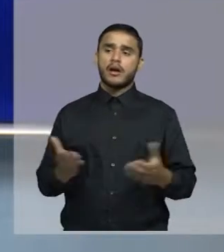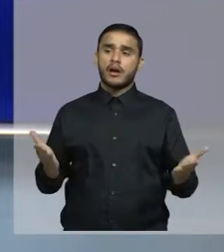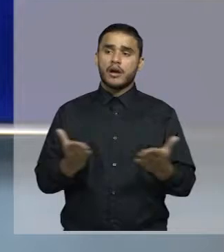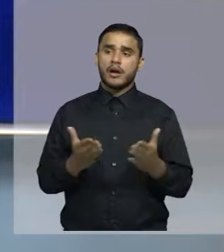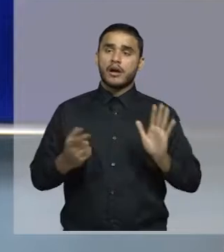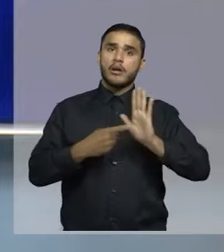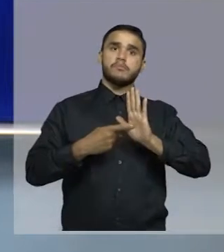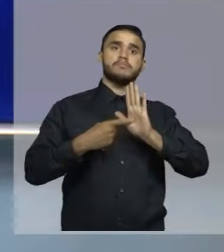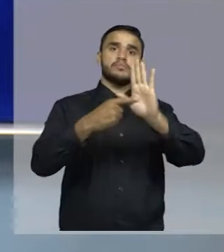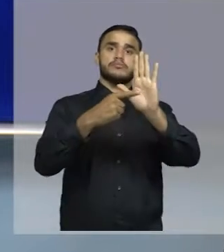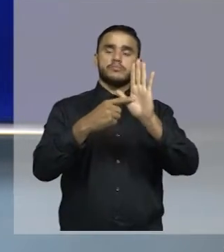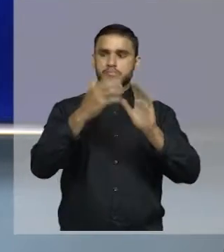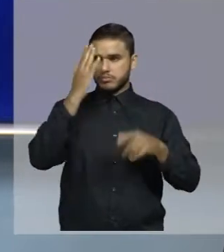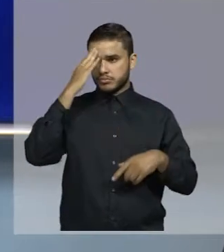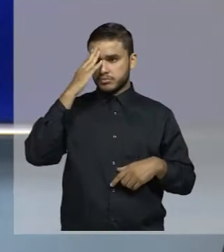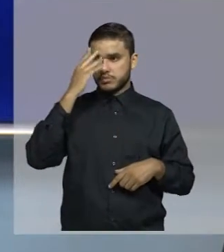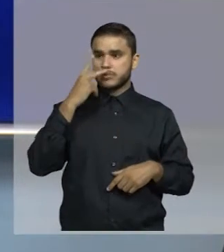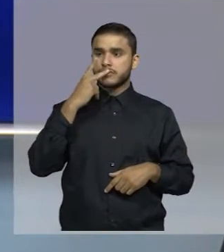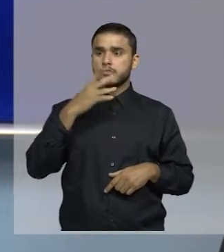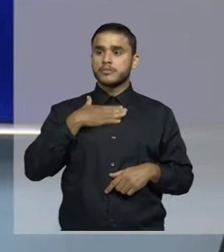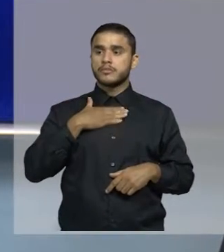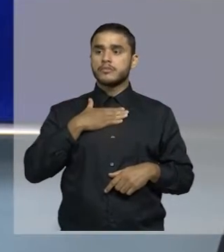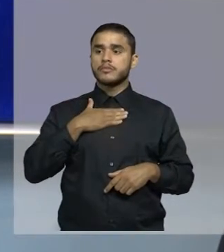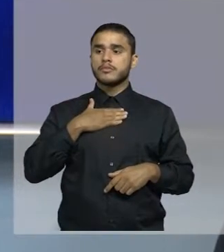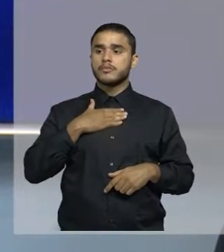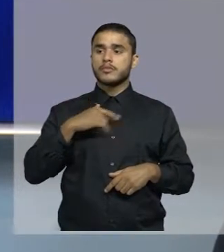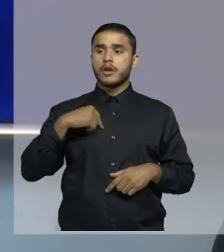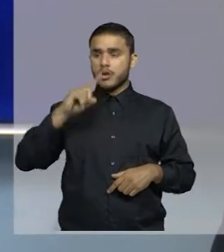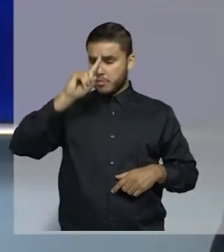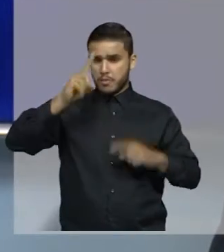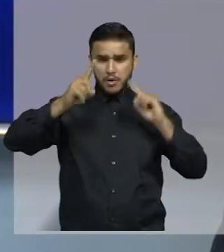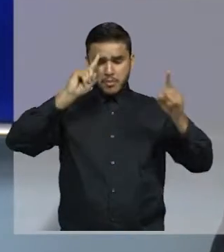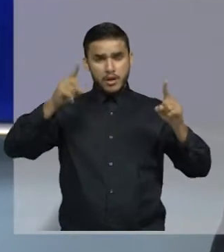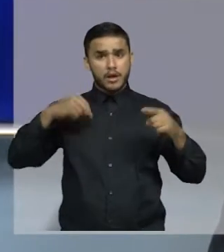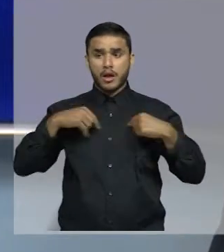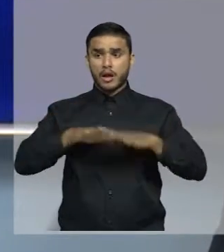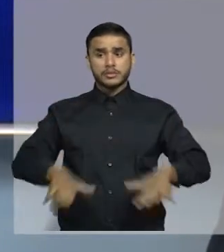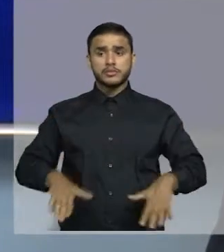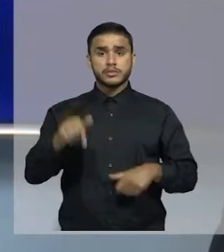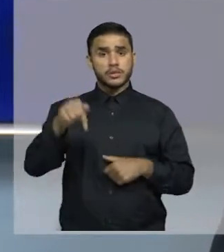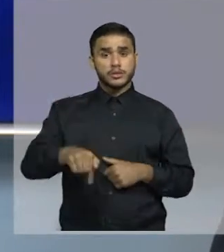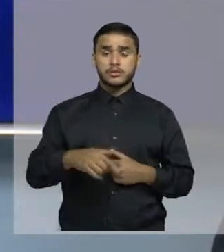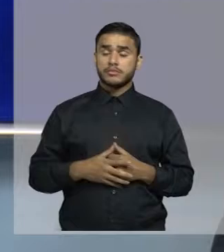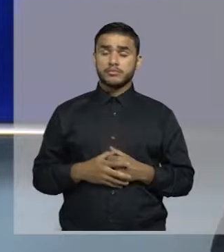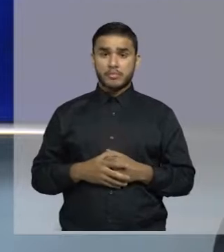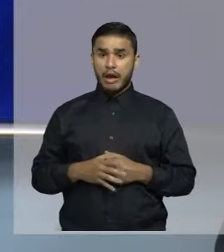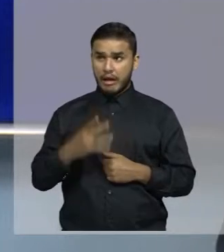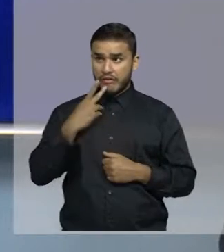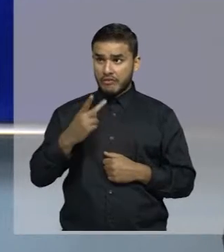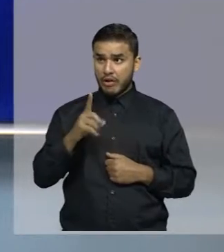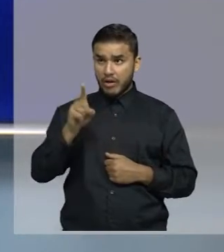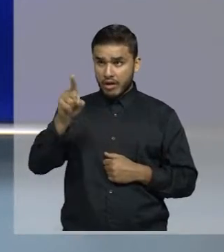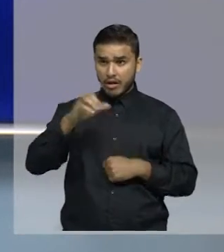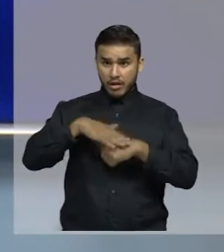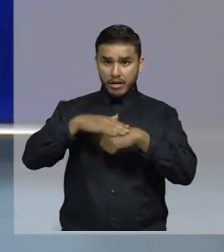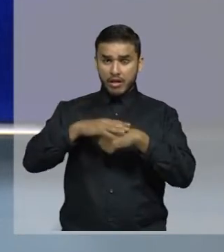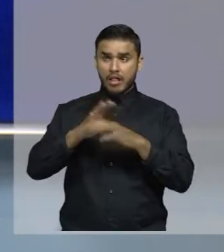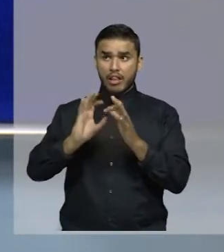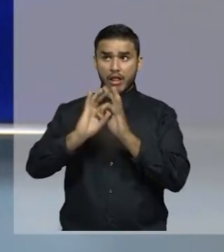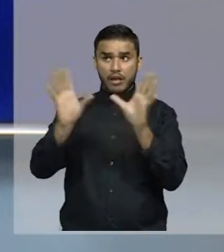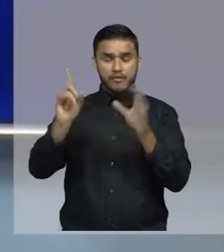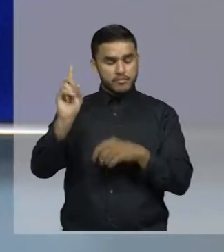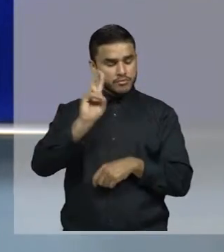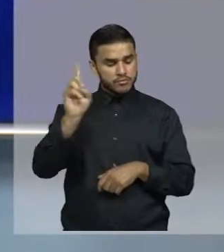agora é a explicitação. Tem alguém assumindo, dizendo, ó, tá aqui, o Estado sou eu e aqui vai ser assim. Tá? Ontem os áudios que